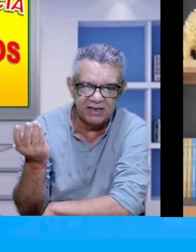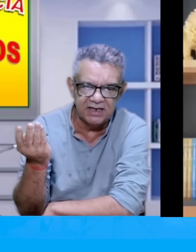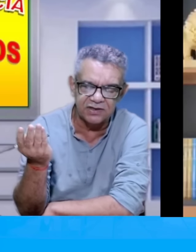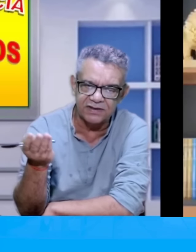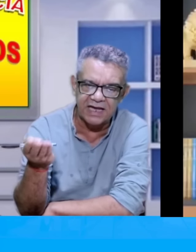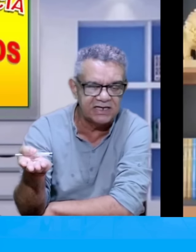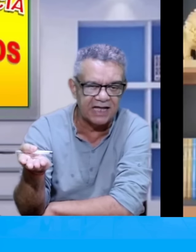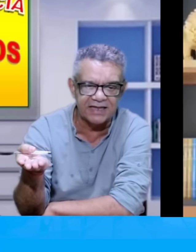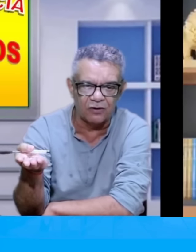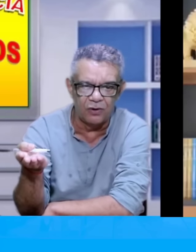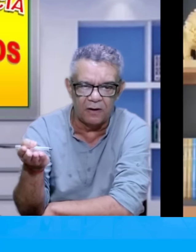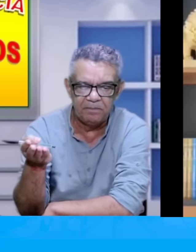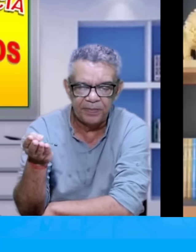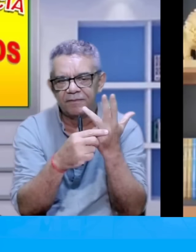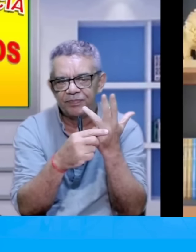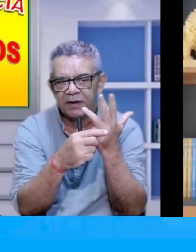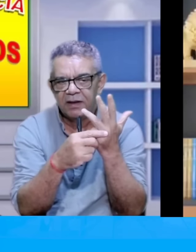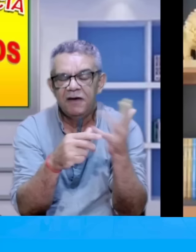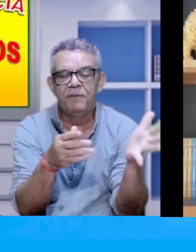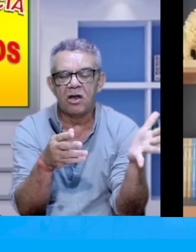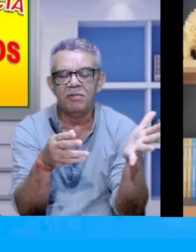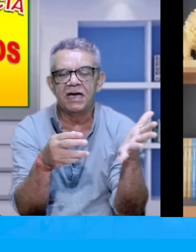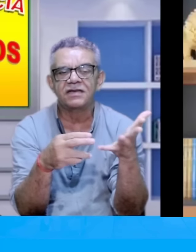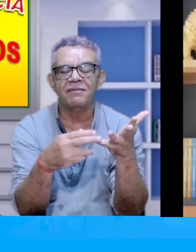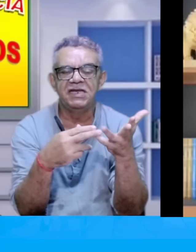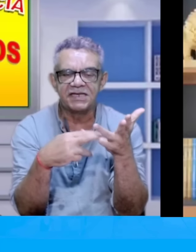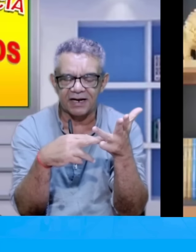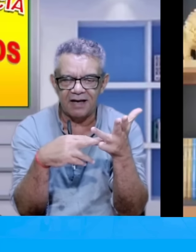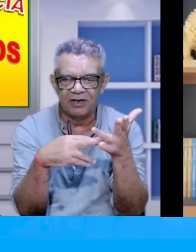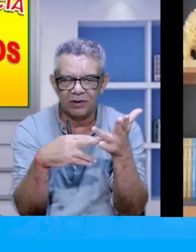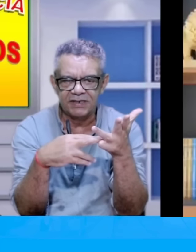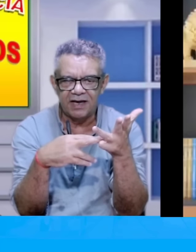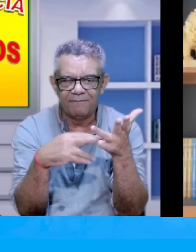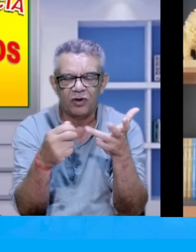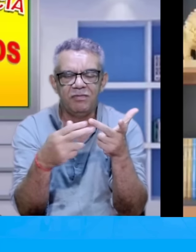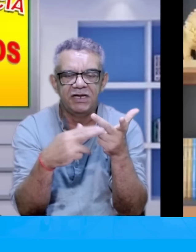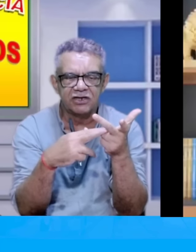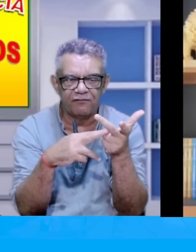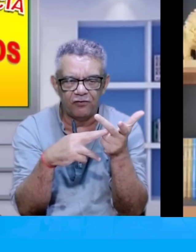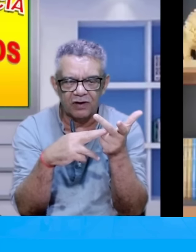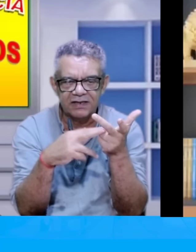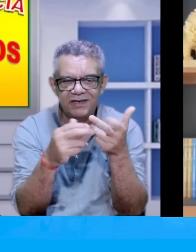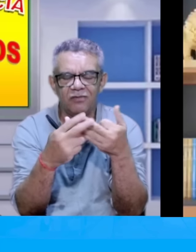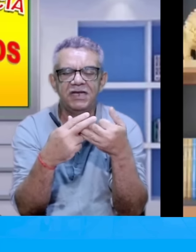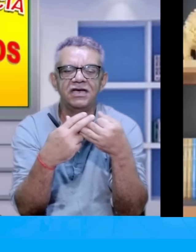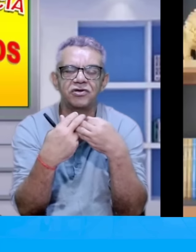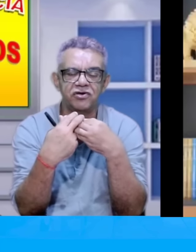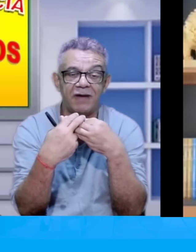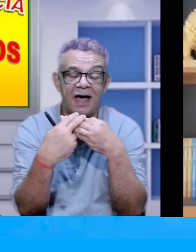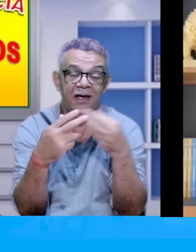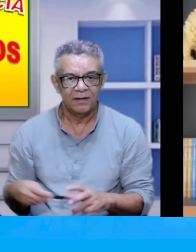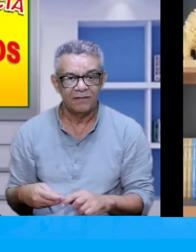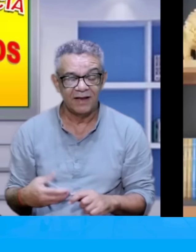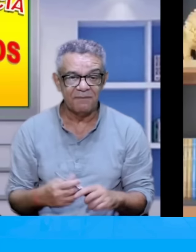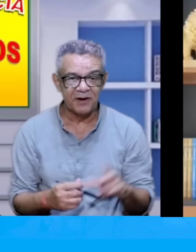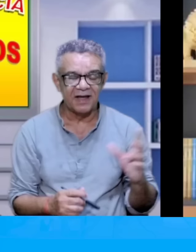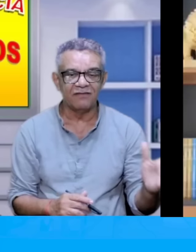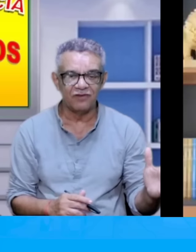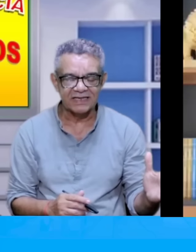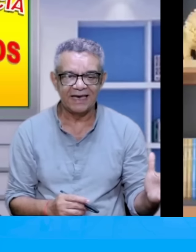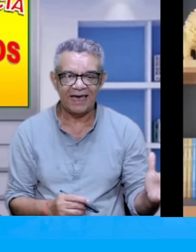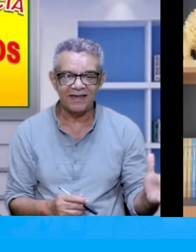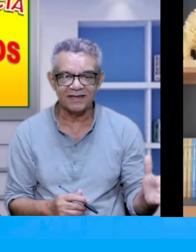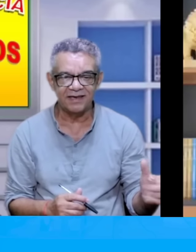os ministros ele já atacou, e pelo menos a ministra Carmen Lúcia, o ministro Fux e o ministro Gilmar,